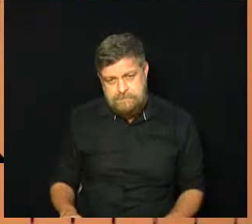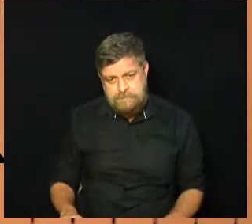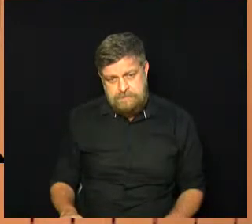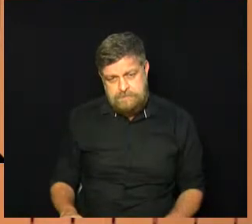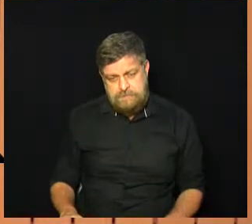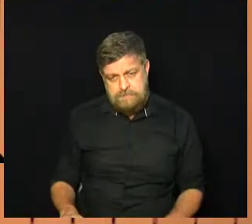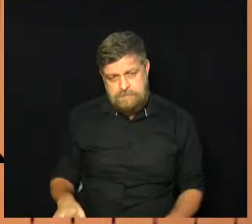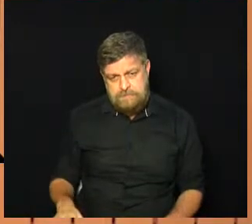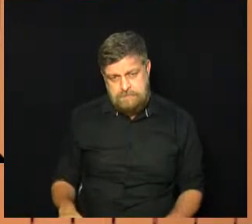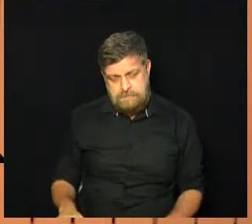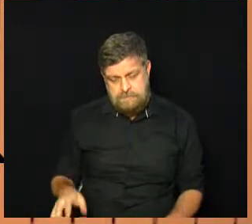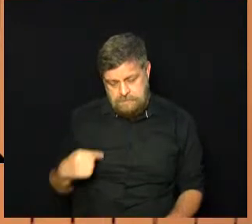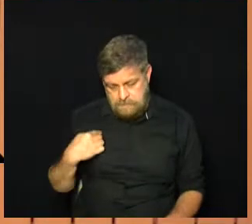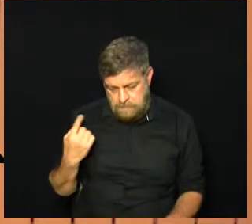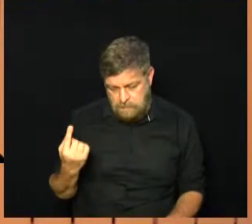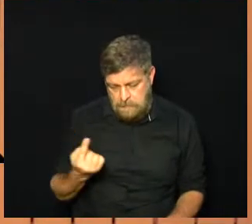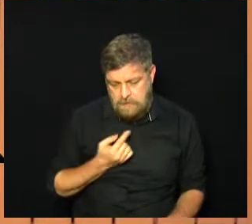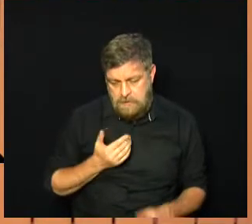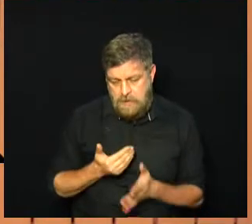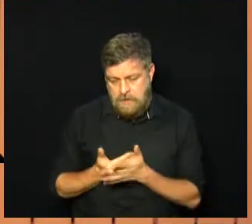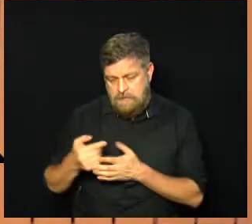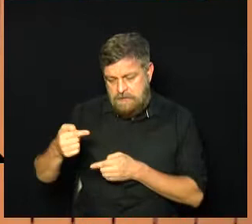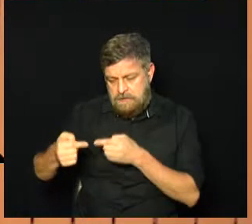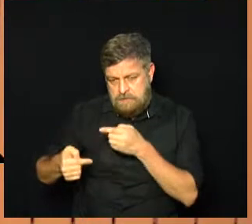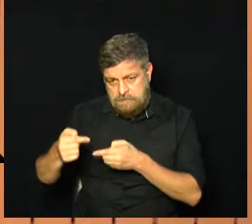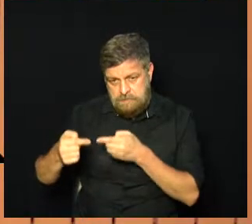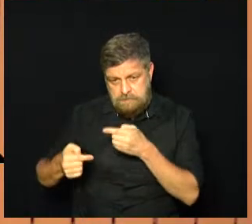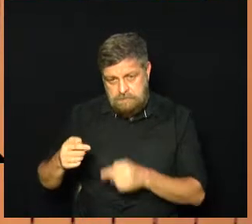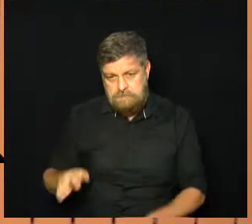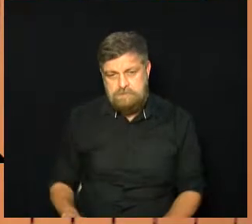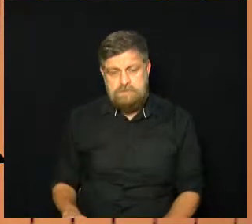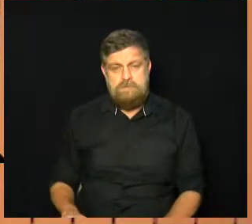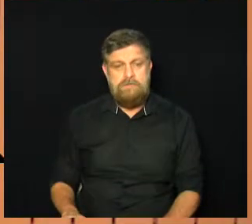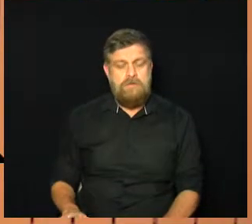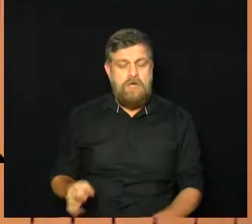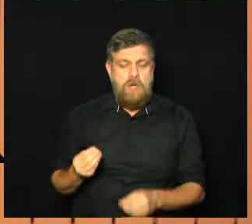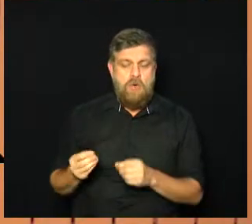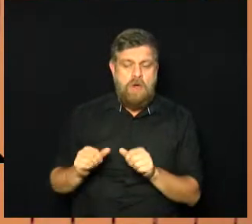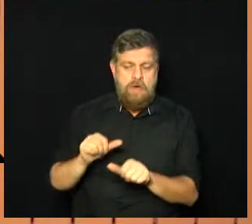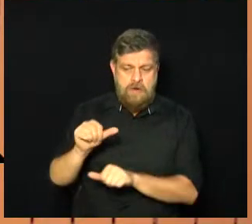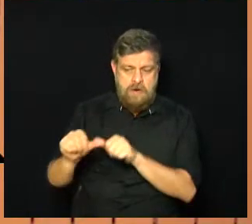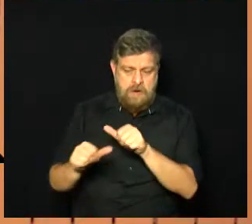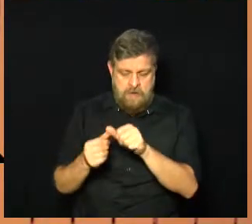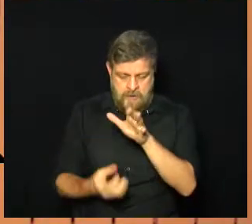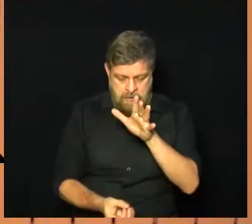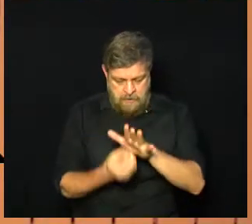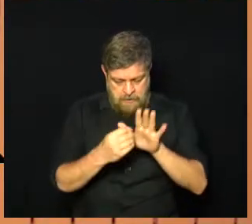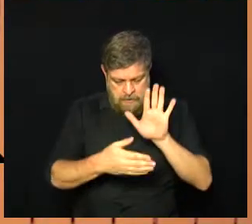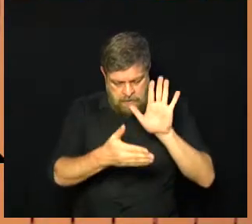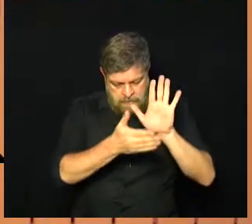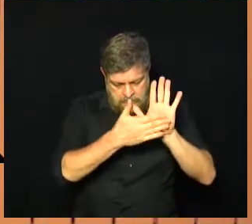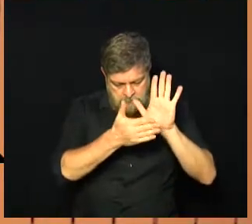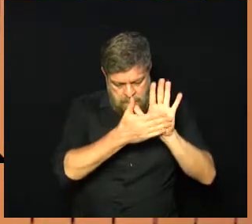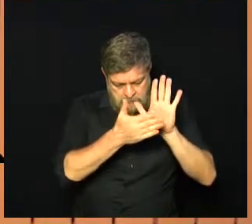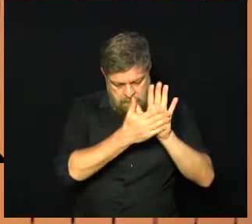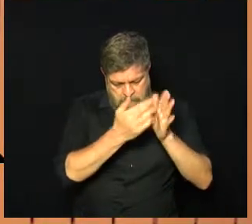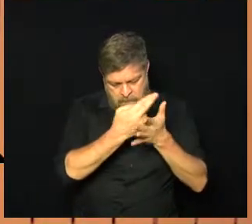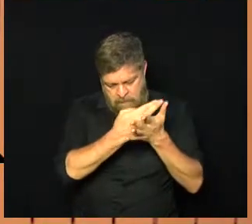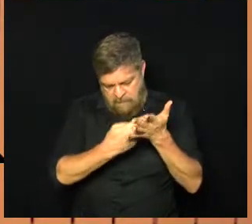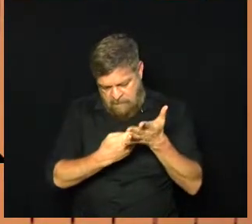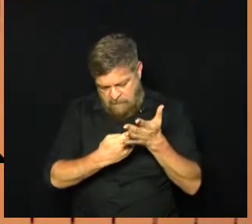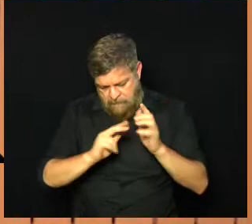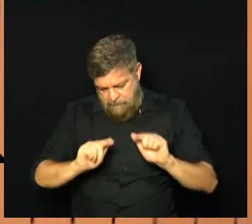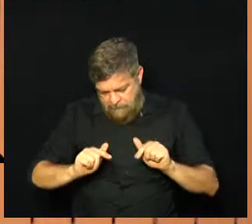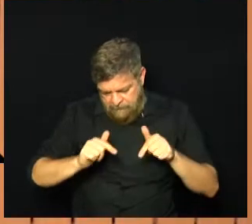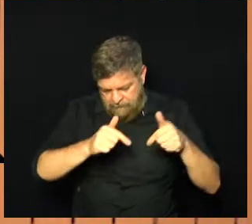aonde a gente começa a discutir com e quando a gente pode transformar isso em projetos, em propostas, em requerimentos, em